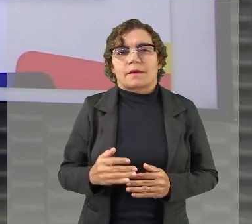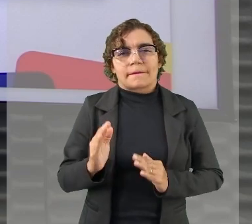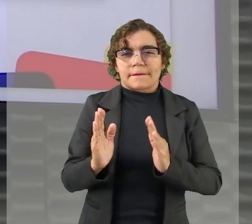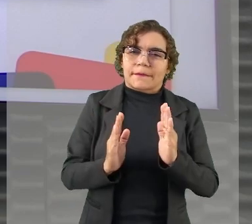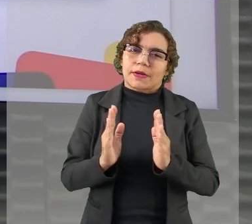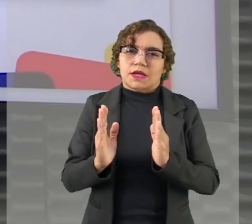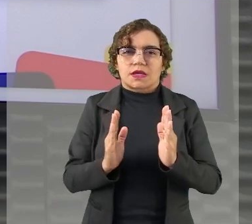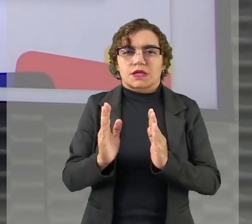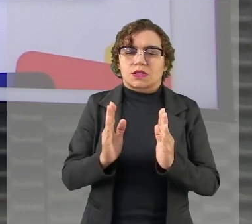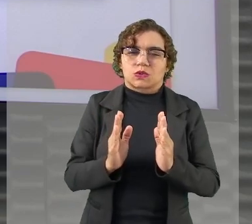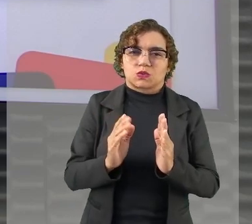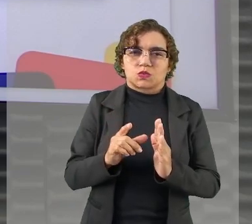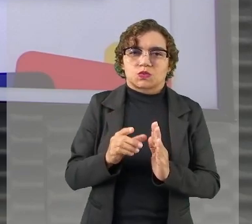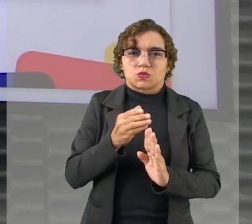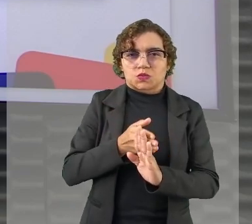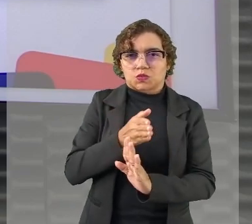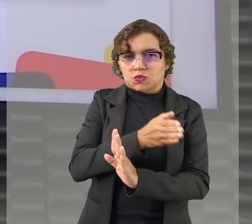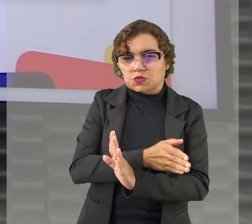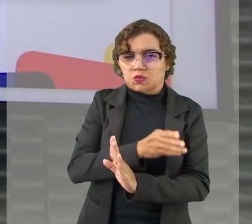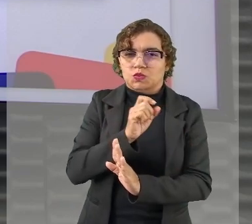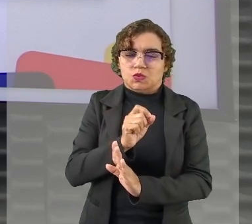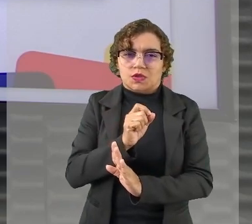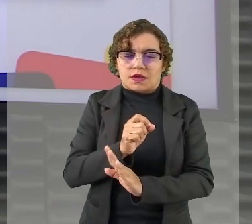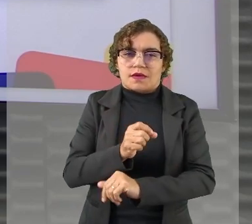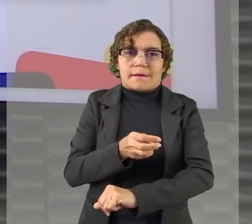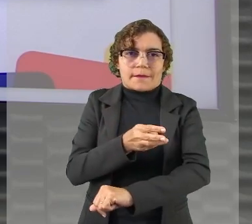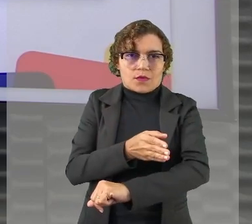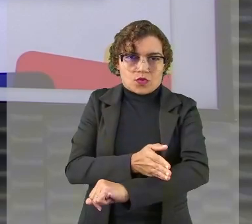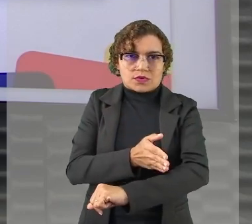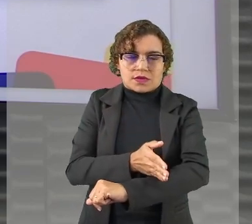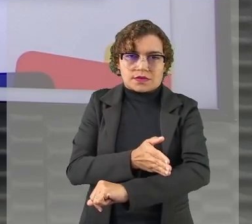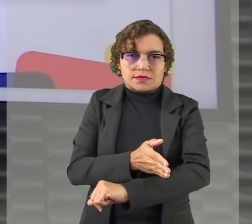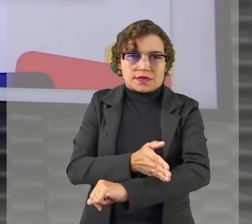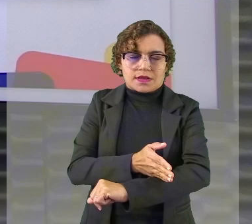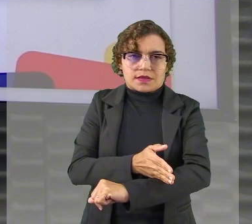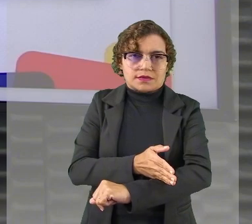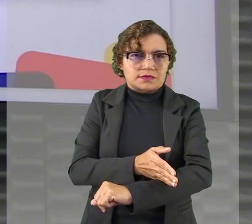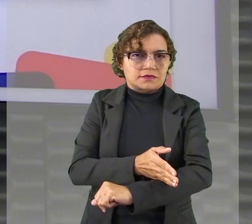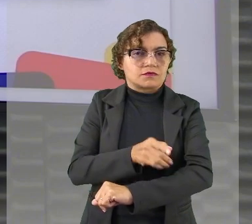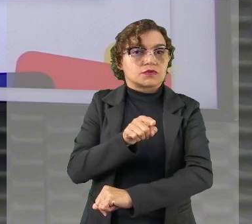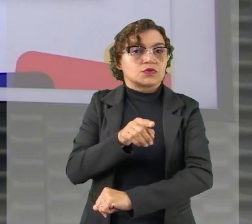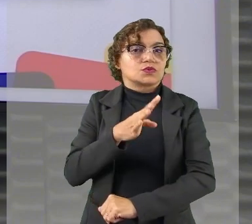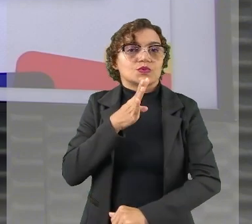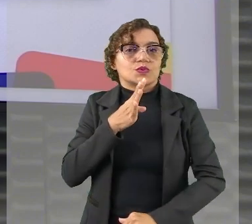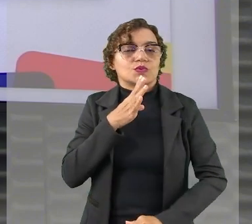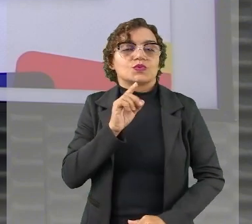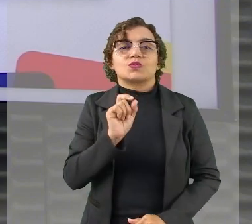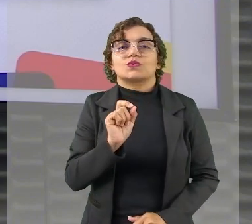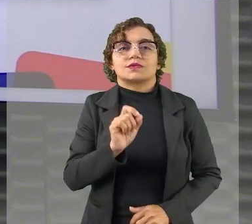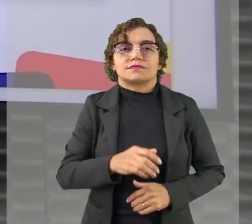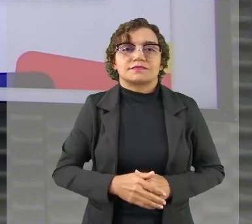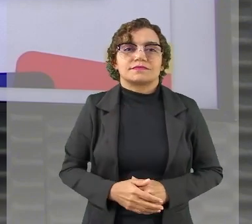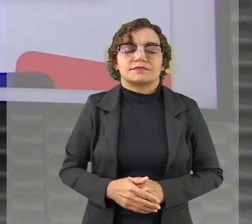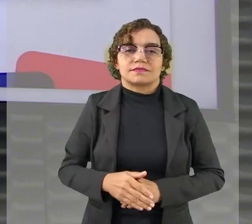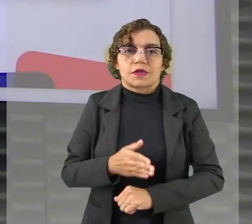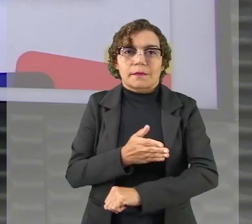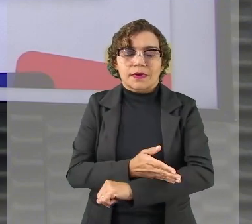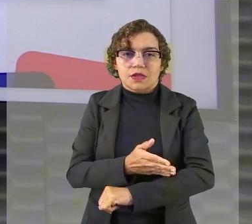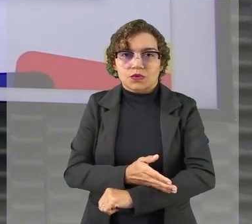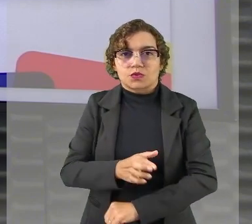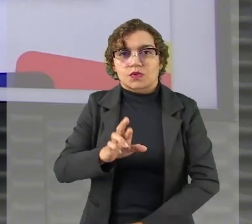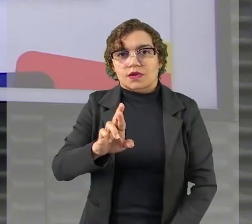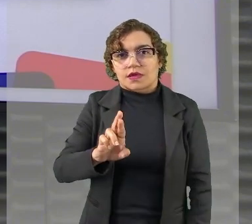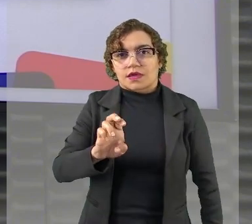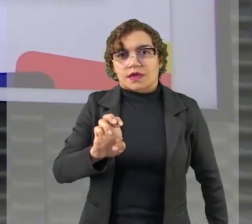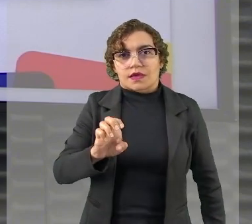período que antecede o início da modernidade. E que período é esse que vocês já conhecem? É o período do